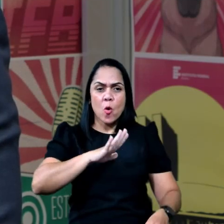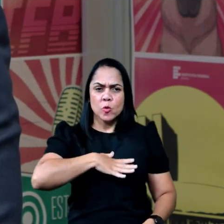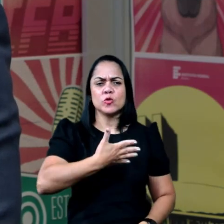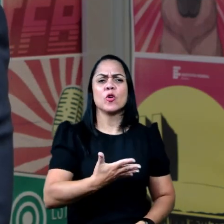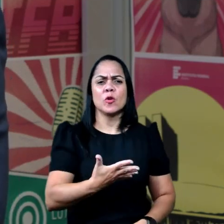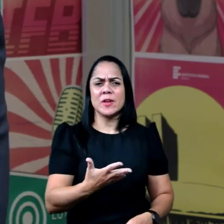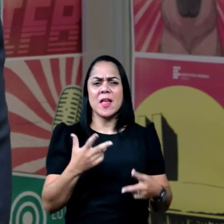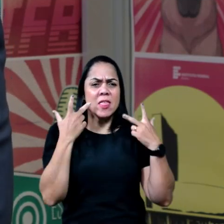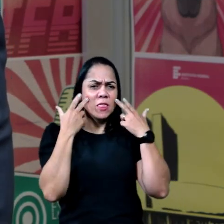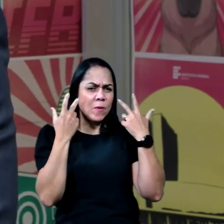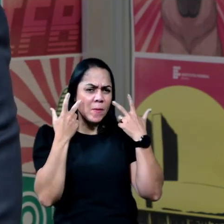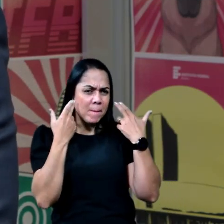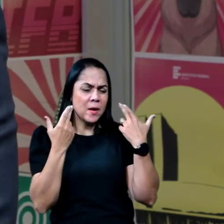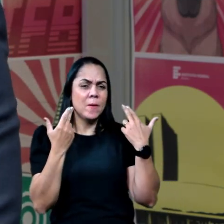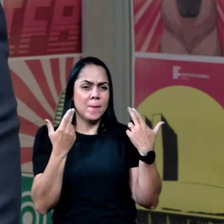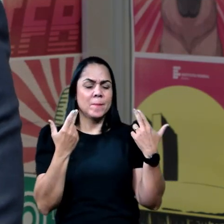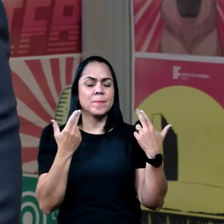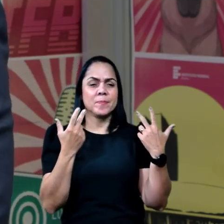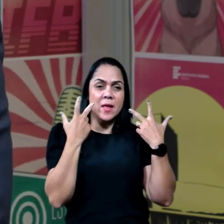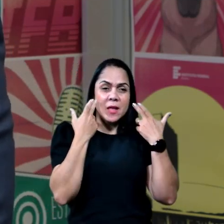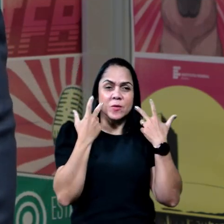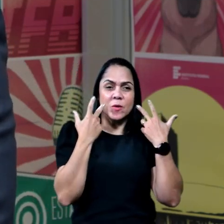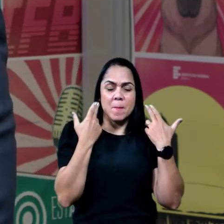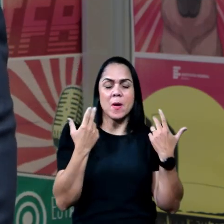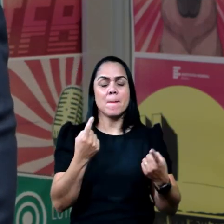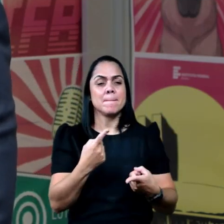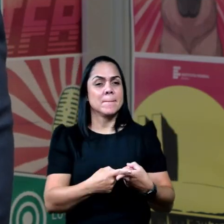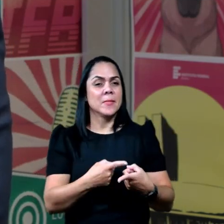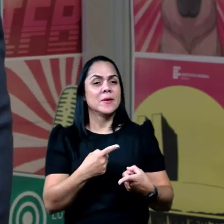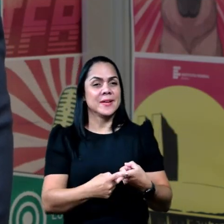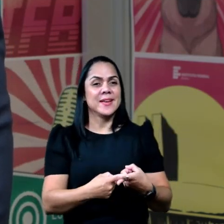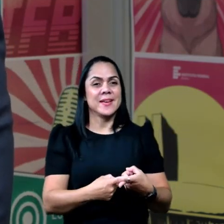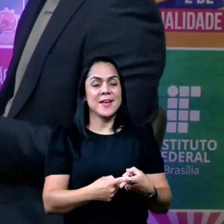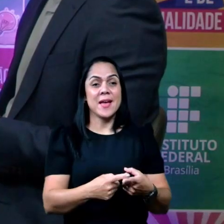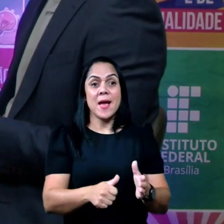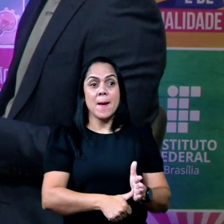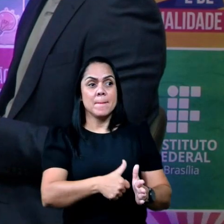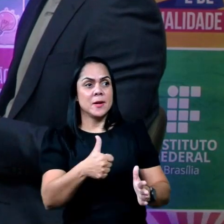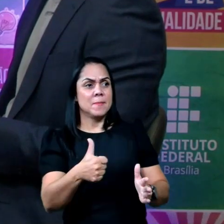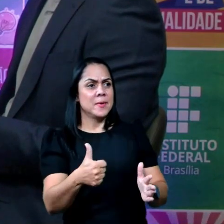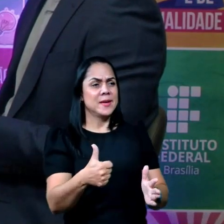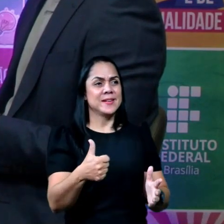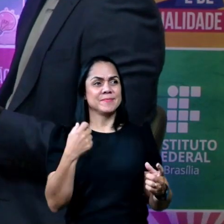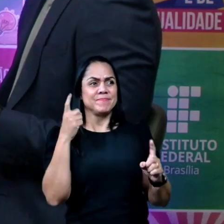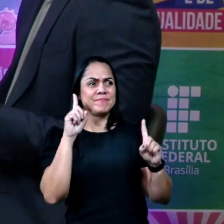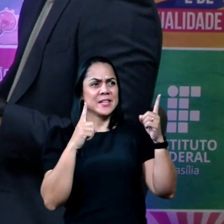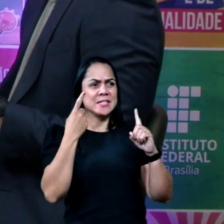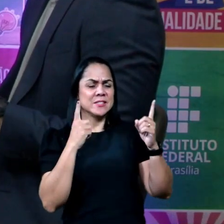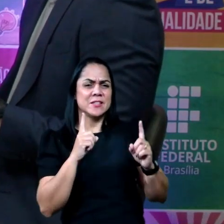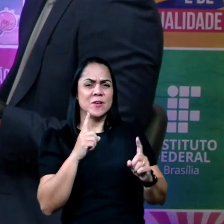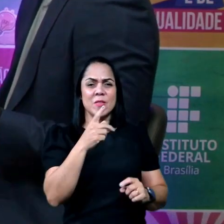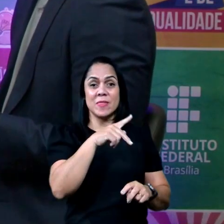imaginam. É muito comum que a primeira reação da vítima seja uma reação de